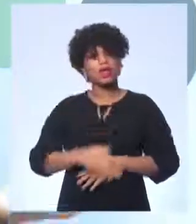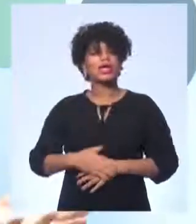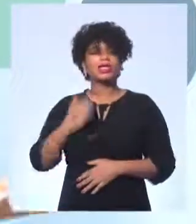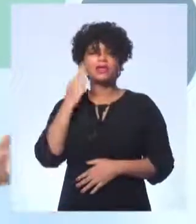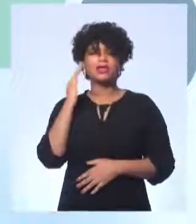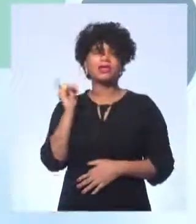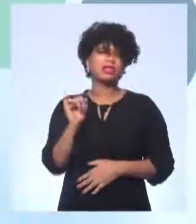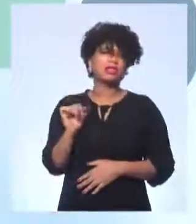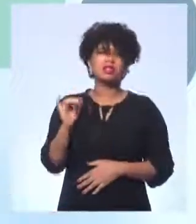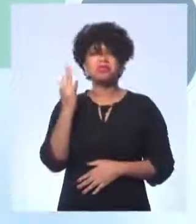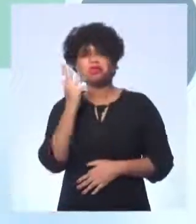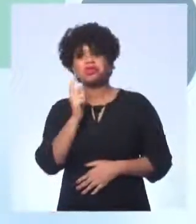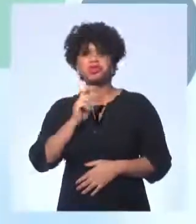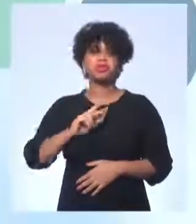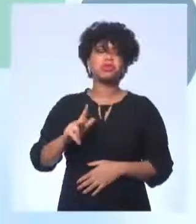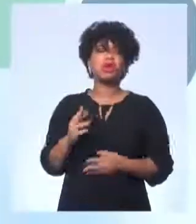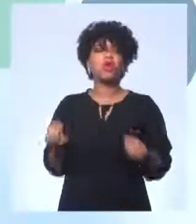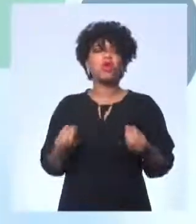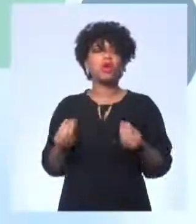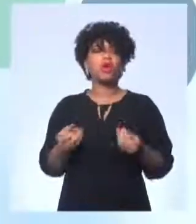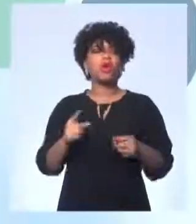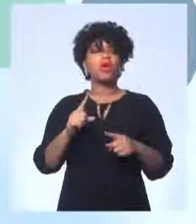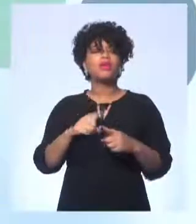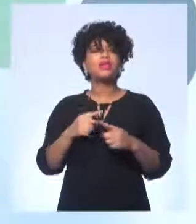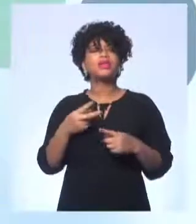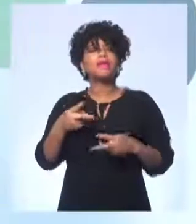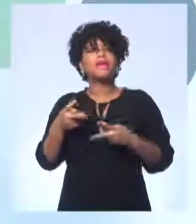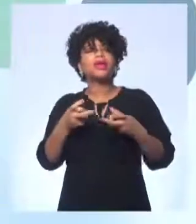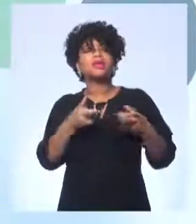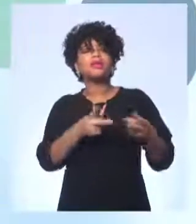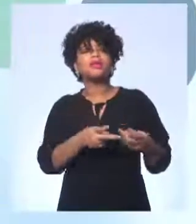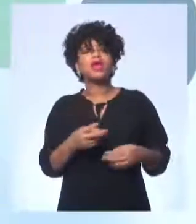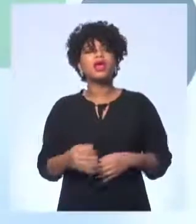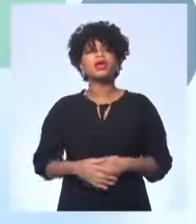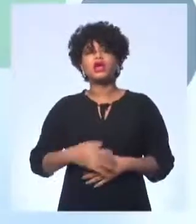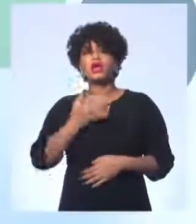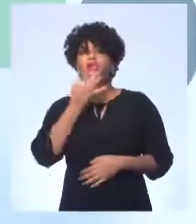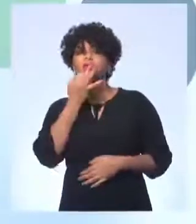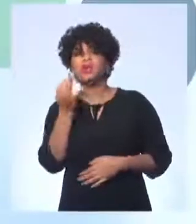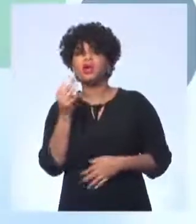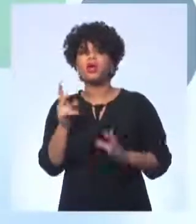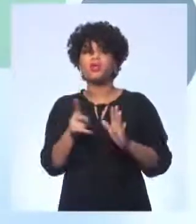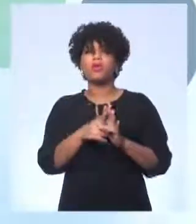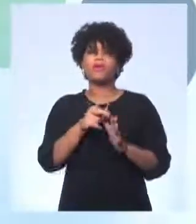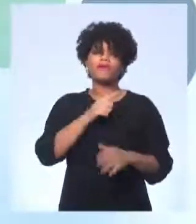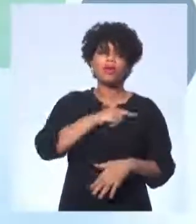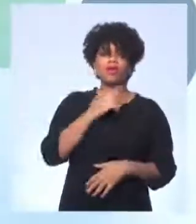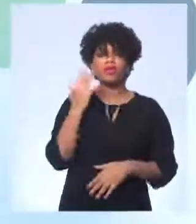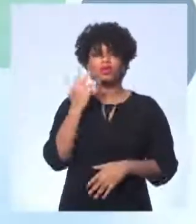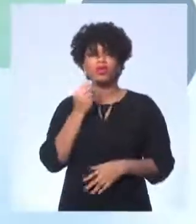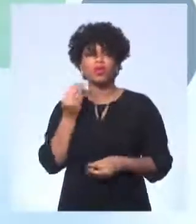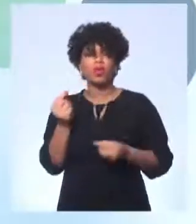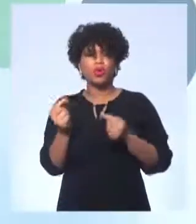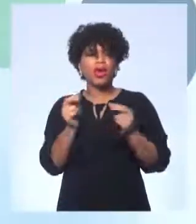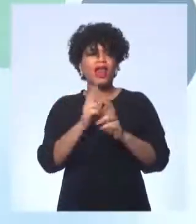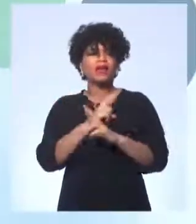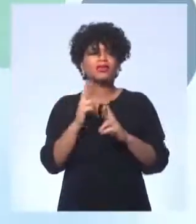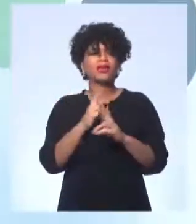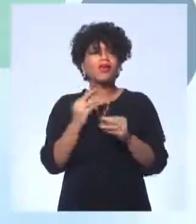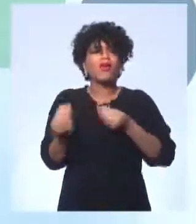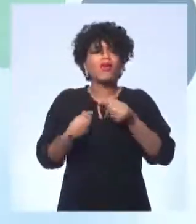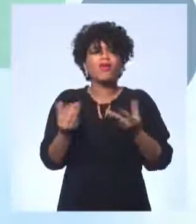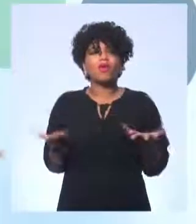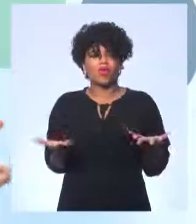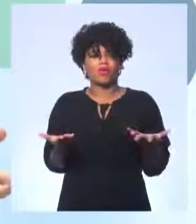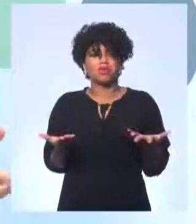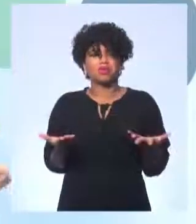coisa é bela ou não, mas sim de como que são construídos esses critérios da beleza, da feiura, e como que, por exemplo,